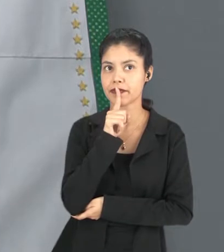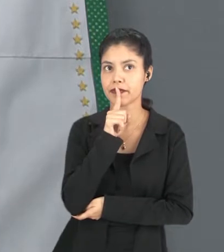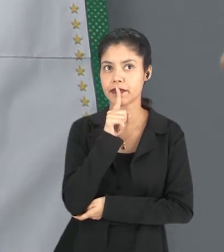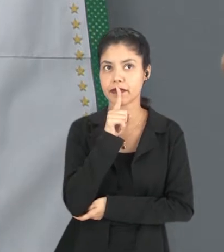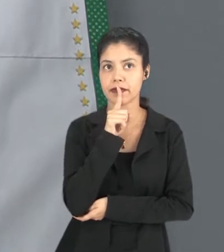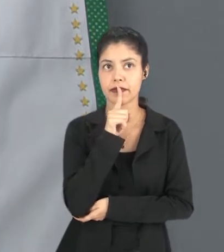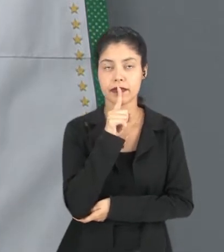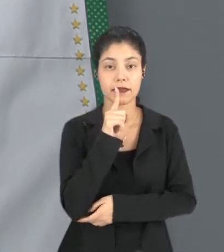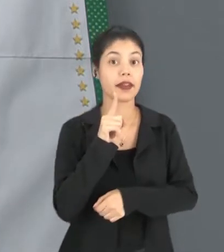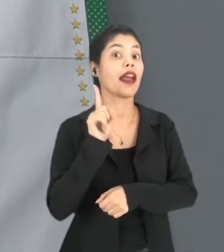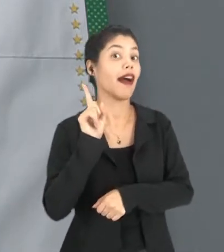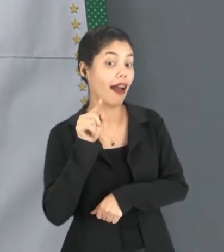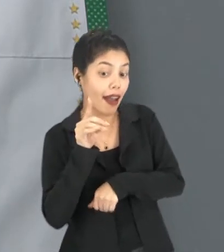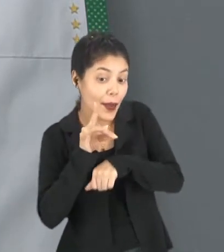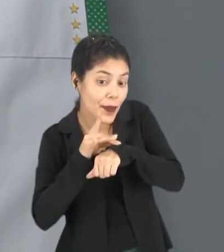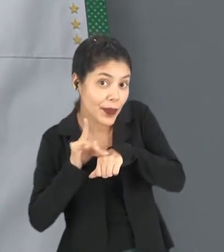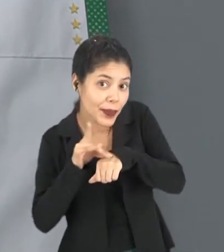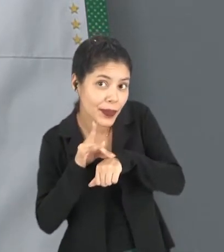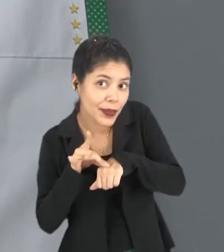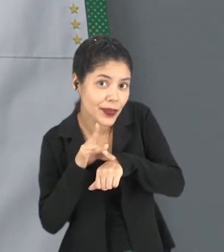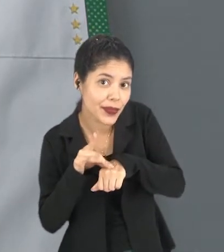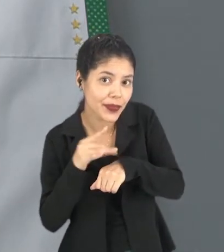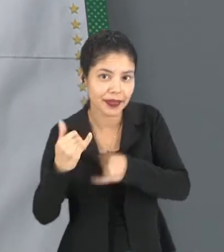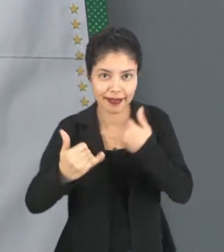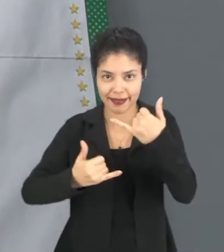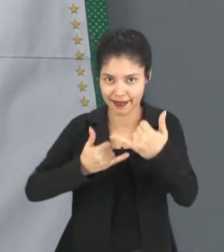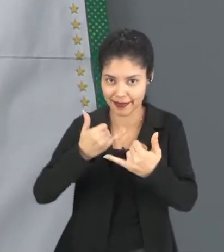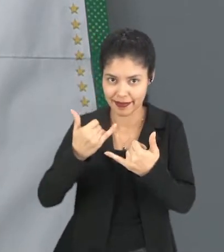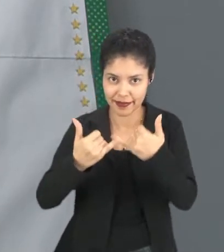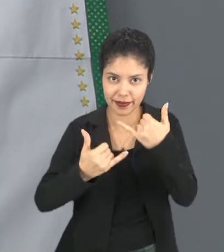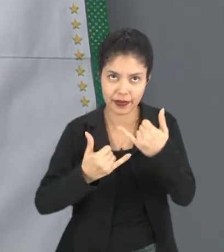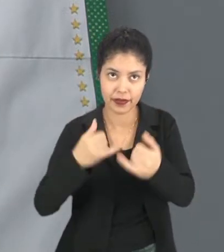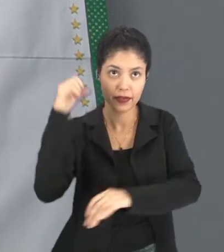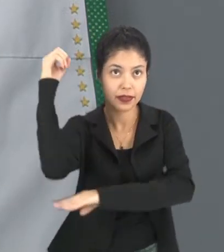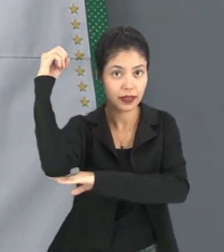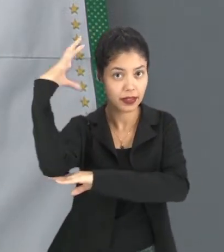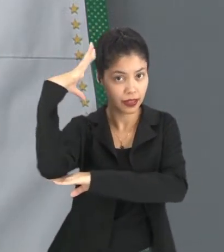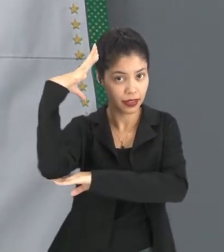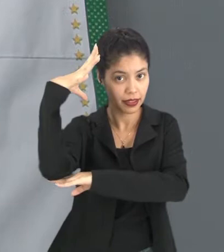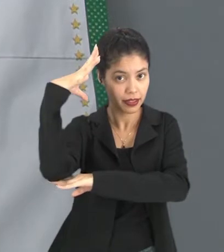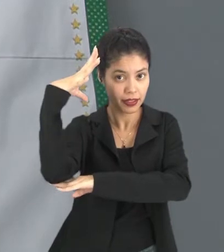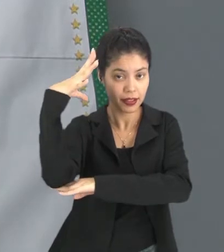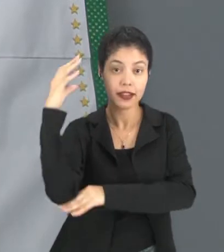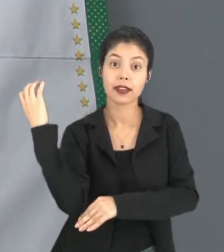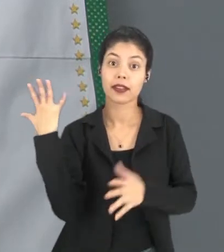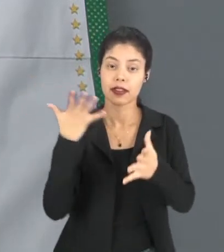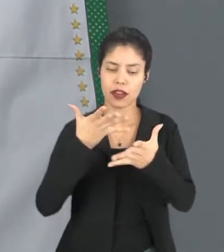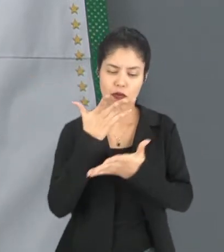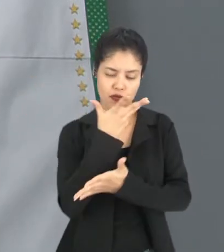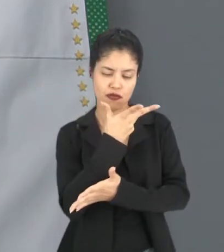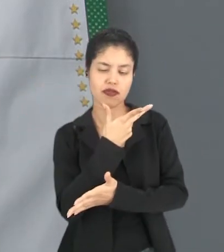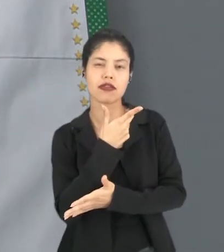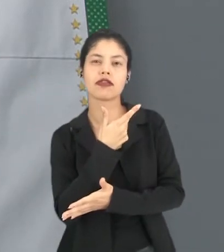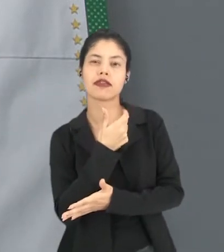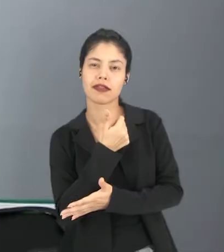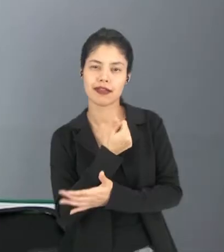amarelas e pretas brincam na luz as